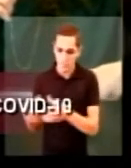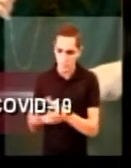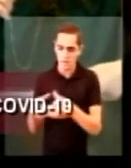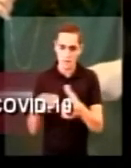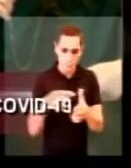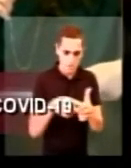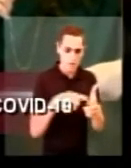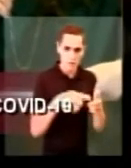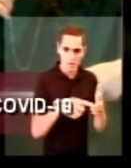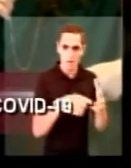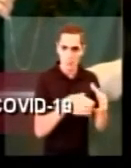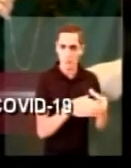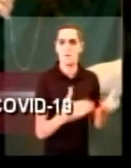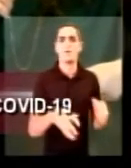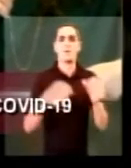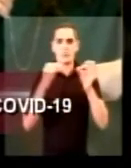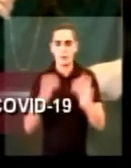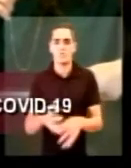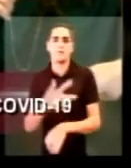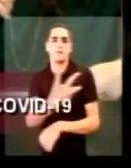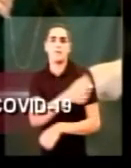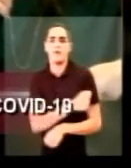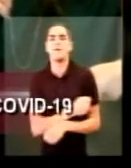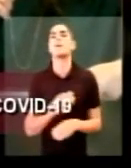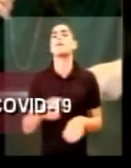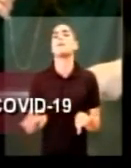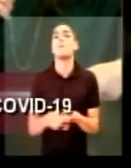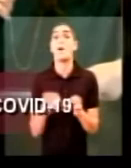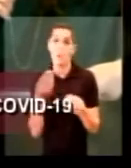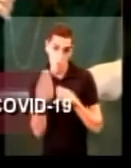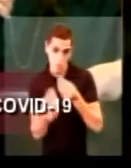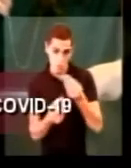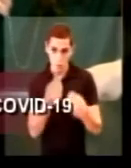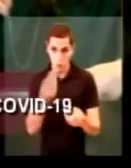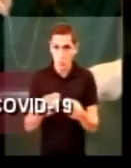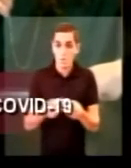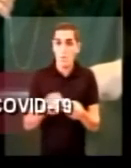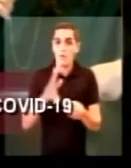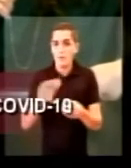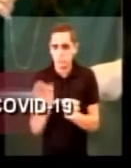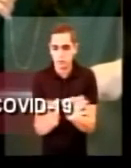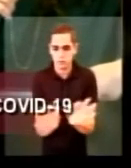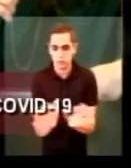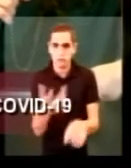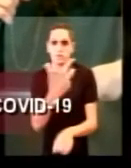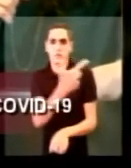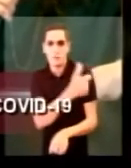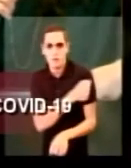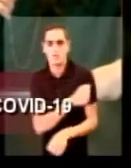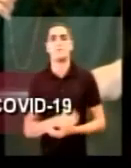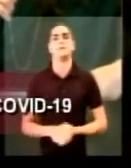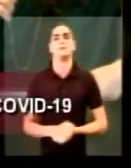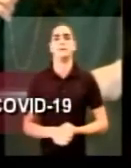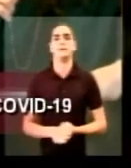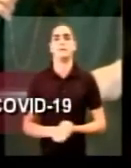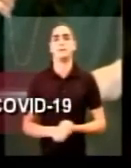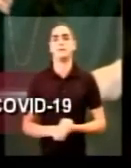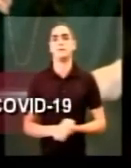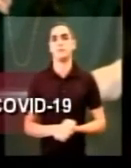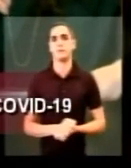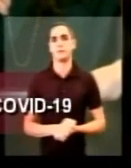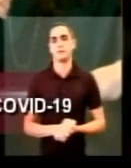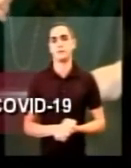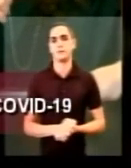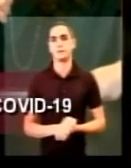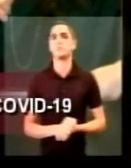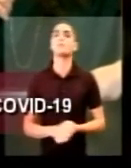vai operacionalizar essa vacina com os recursos, infraestrutura que nós dispomos. Pode passar?